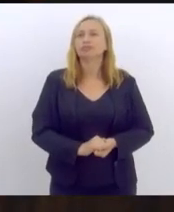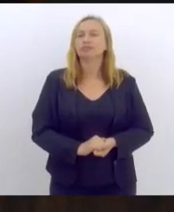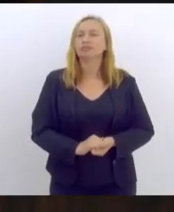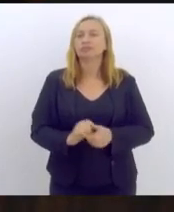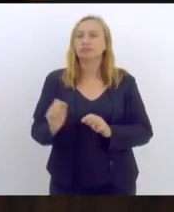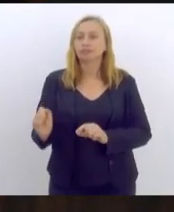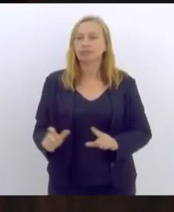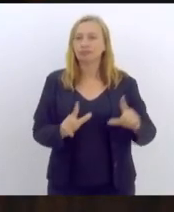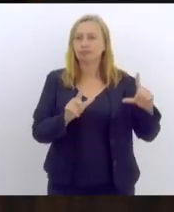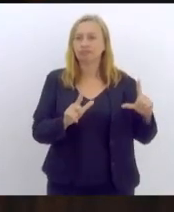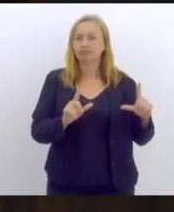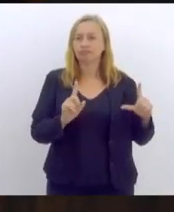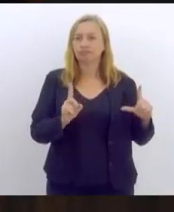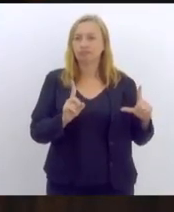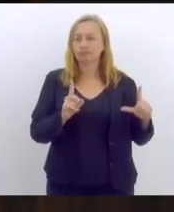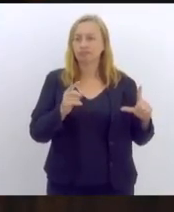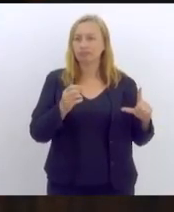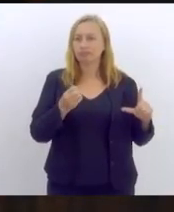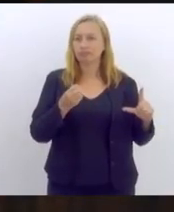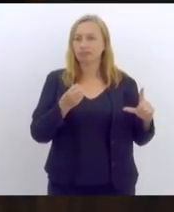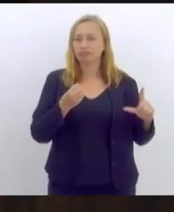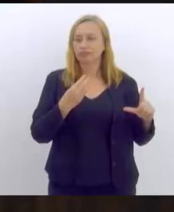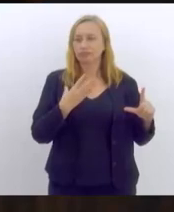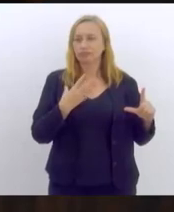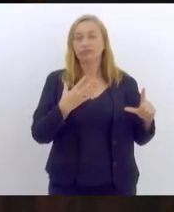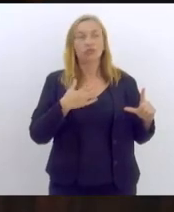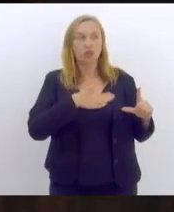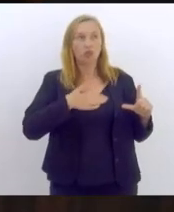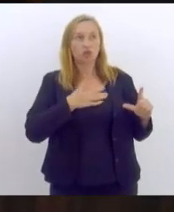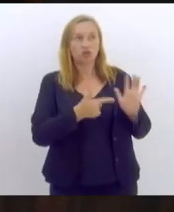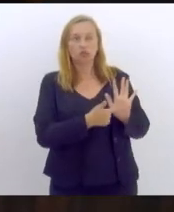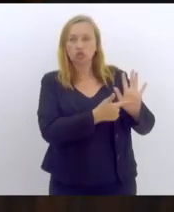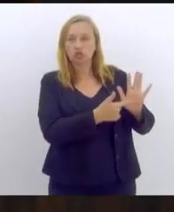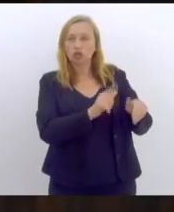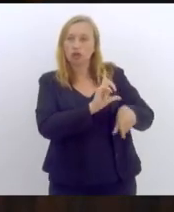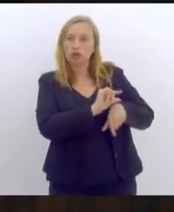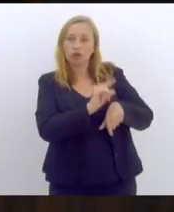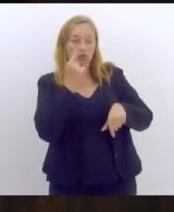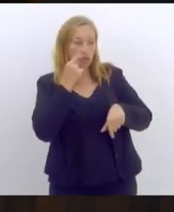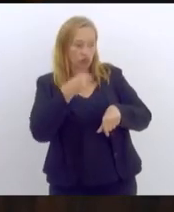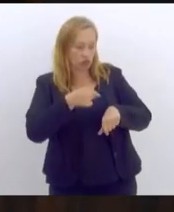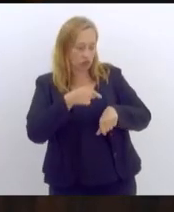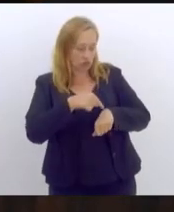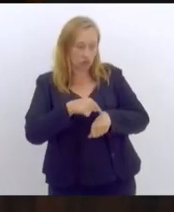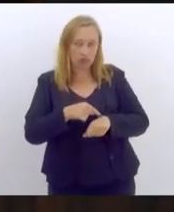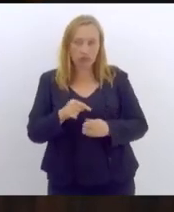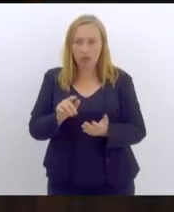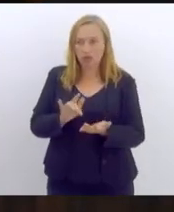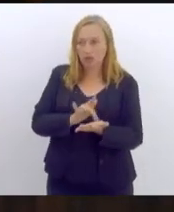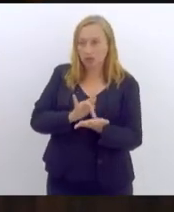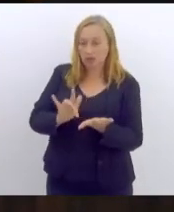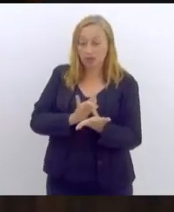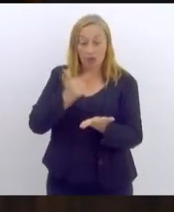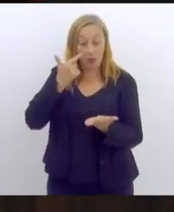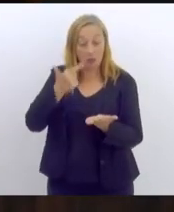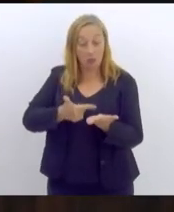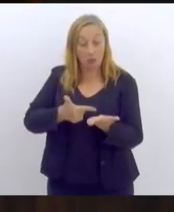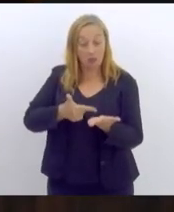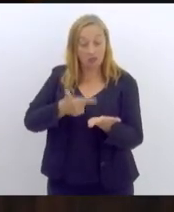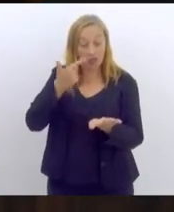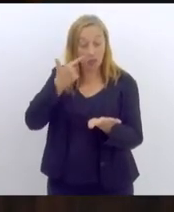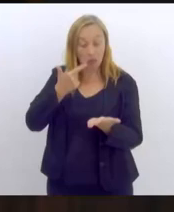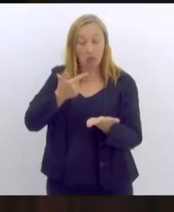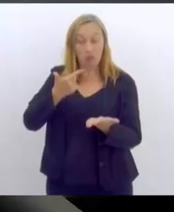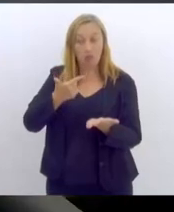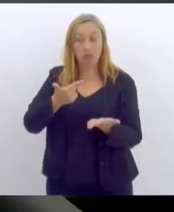não está funcionando, para o reloginho que eu gosto de pôr ali, estou marcando aqui no meu celular acirradamente.